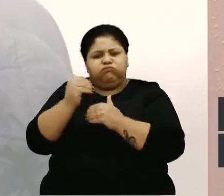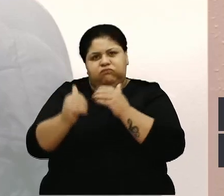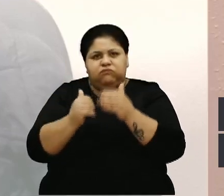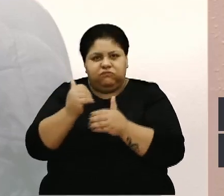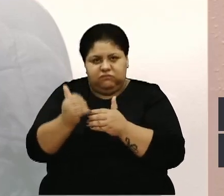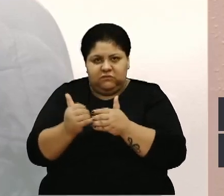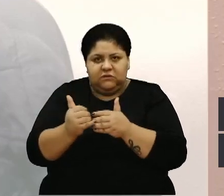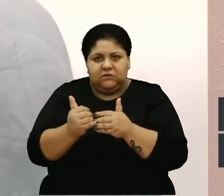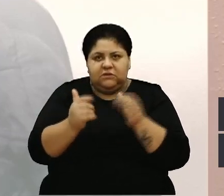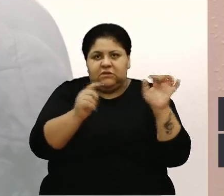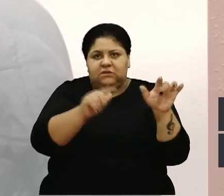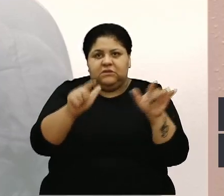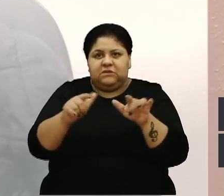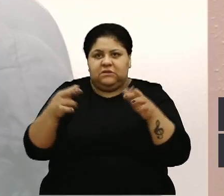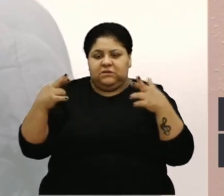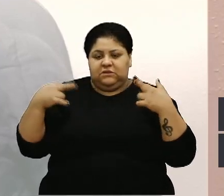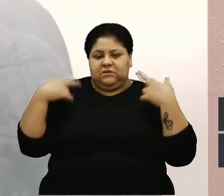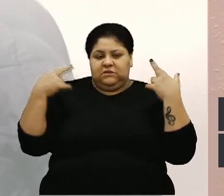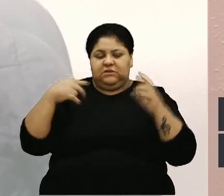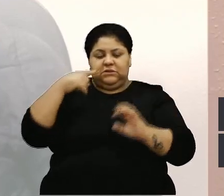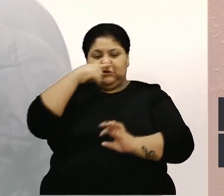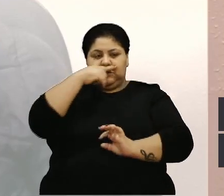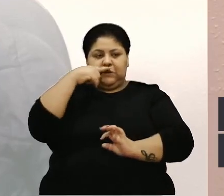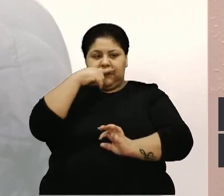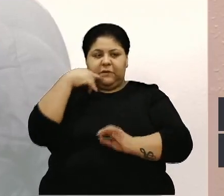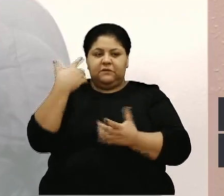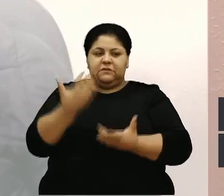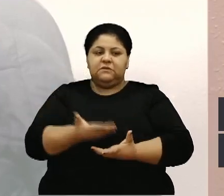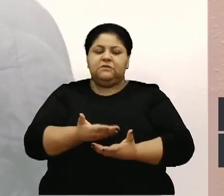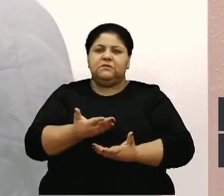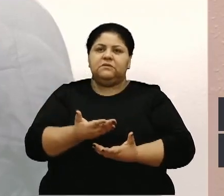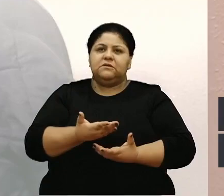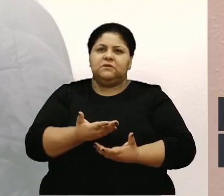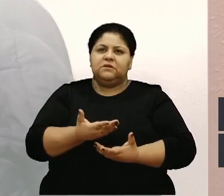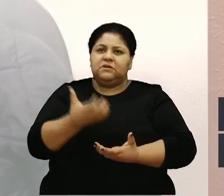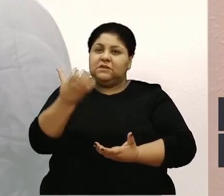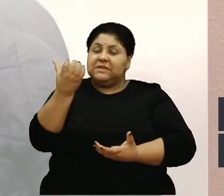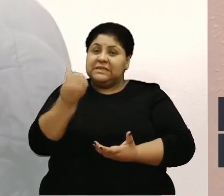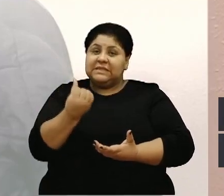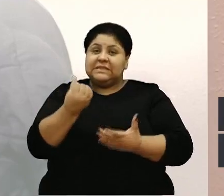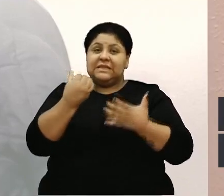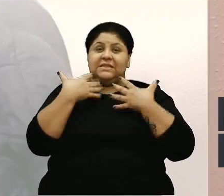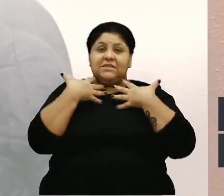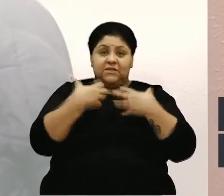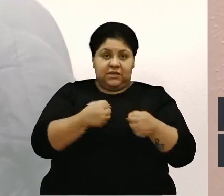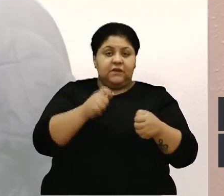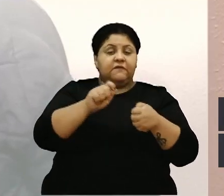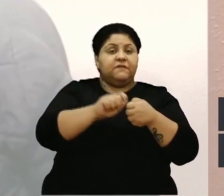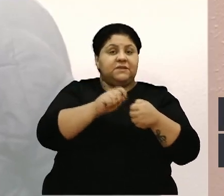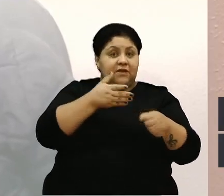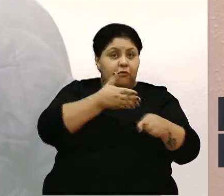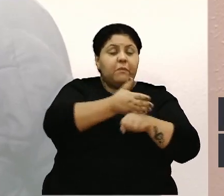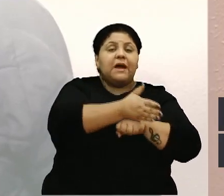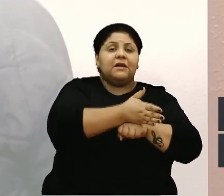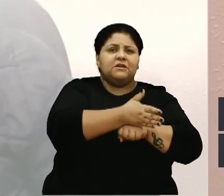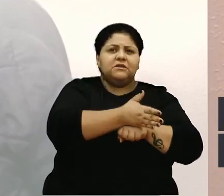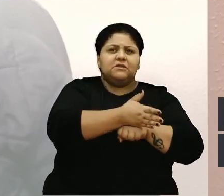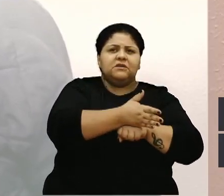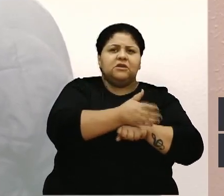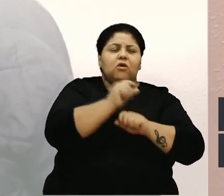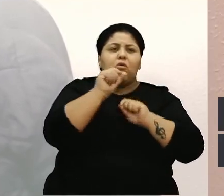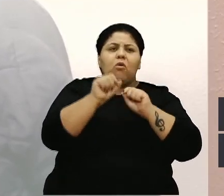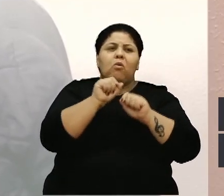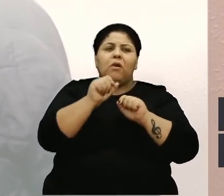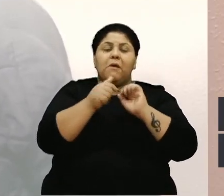áreas de lazer no governo Sartori, 6 secretarias eram envolvidas nisso tudo, vereador D'Ambrosio. O que